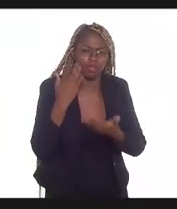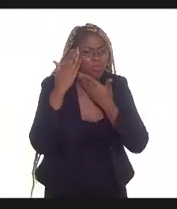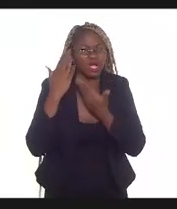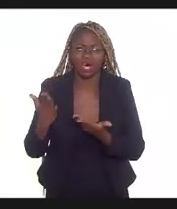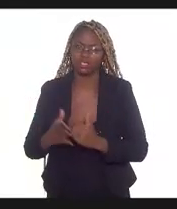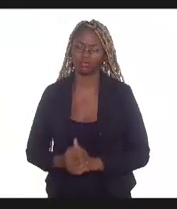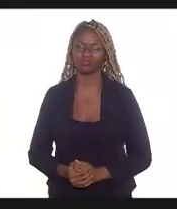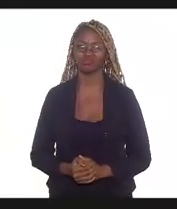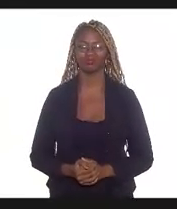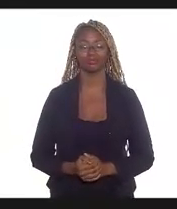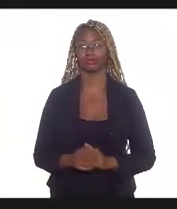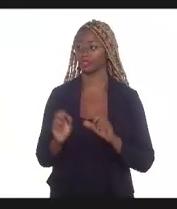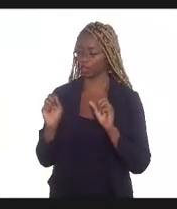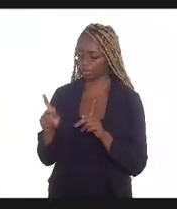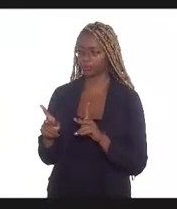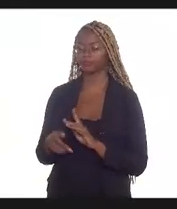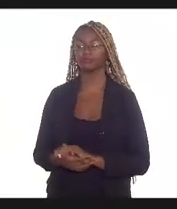Ok.